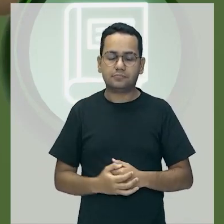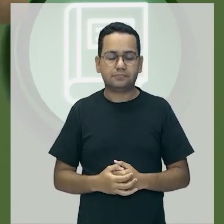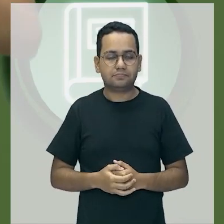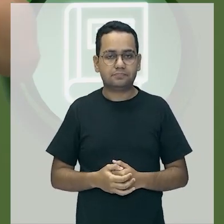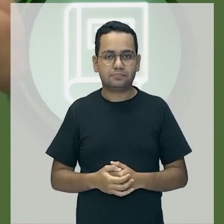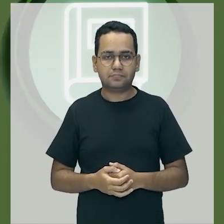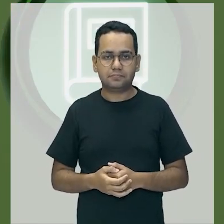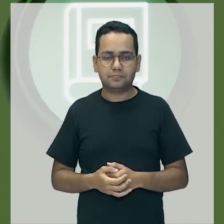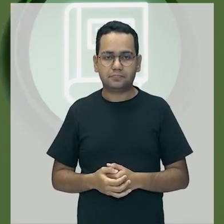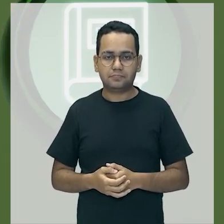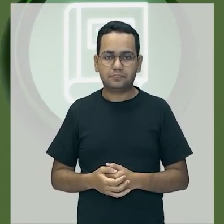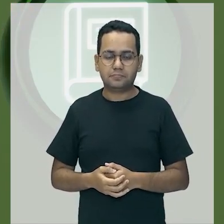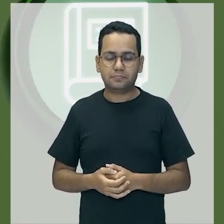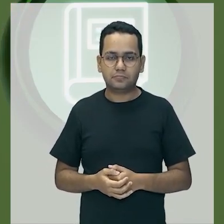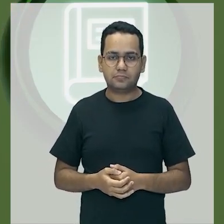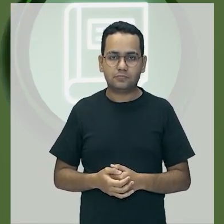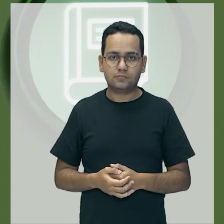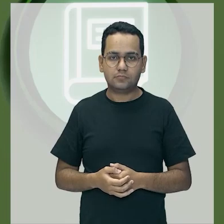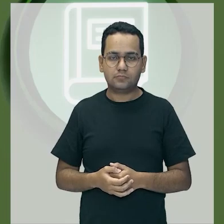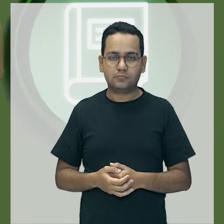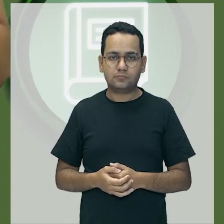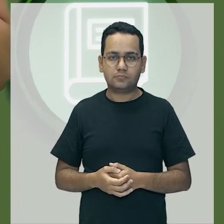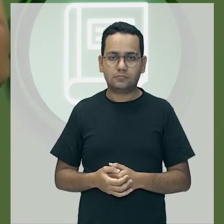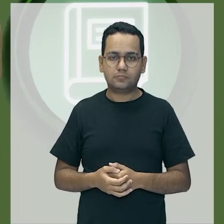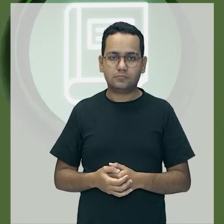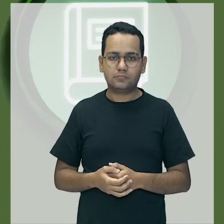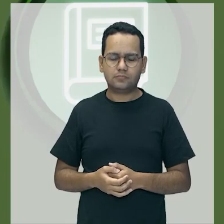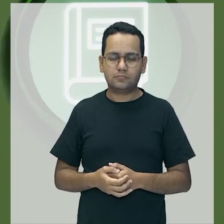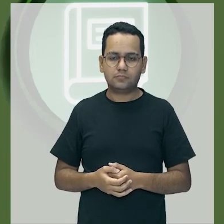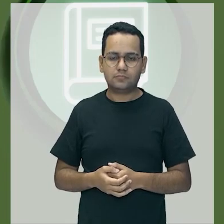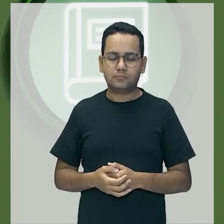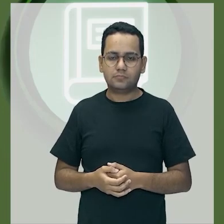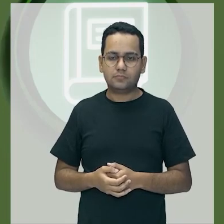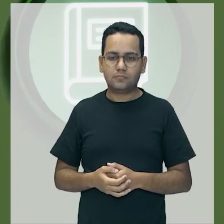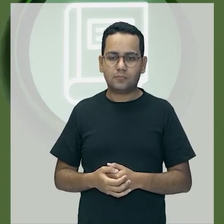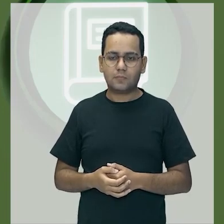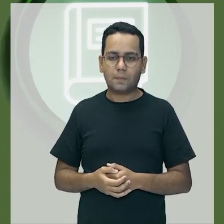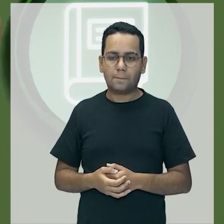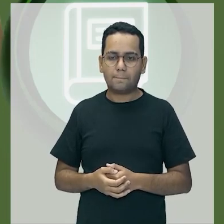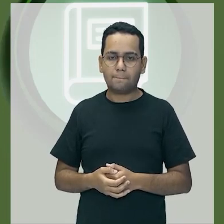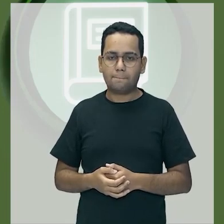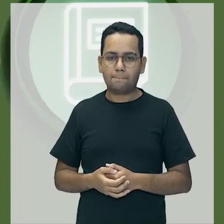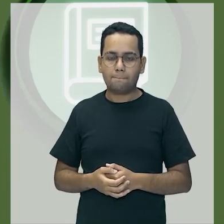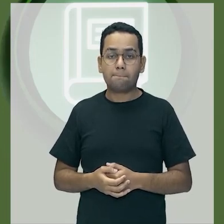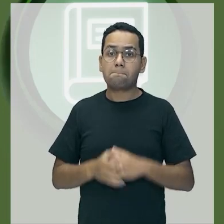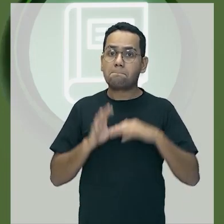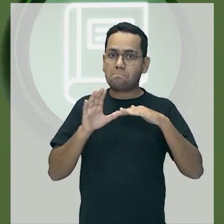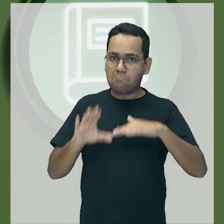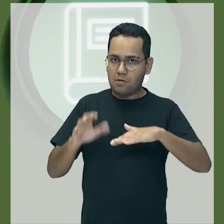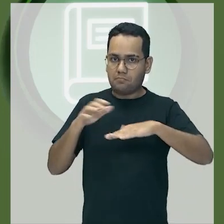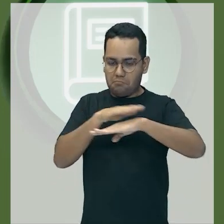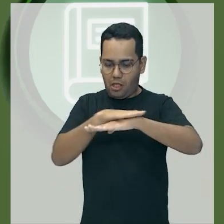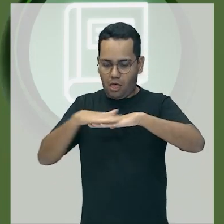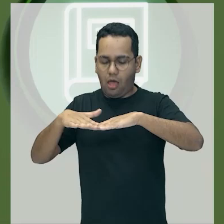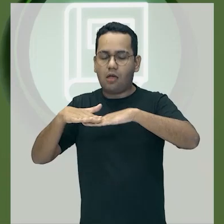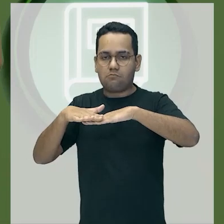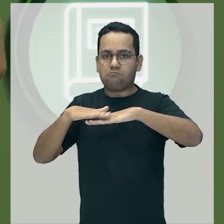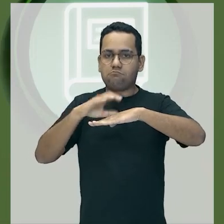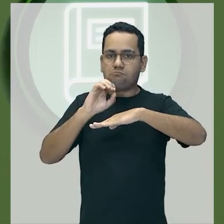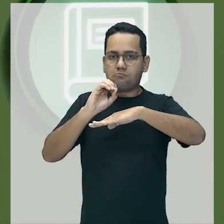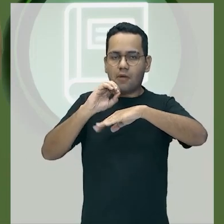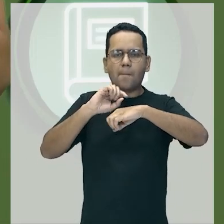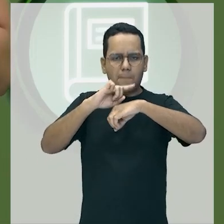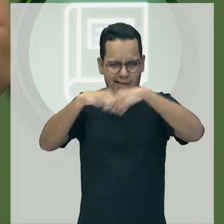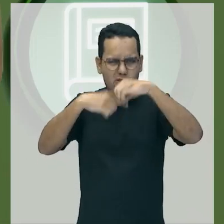interessante é que quando essas partículas aí elas saem daquela placa, vão para a natureza,